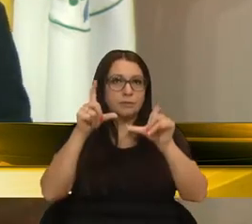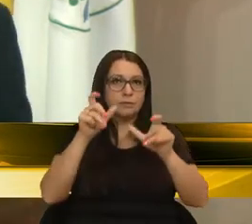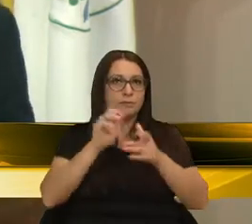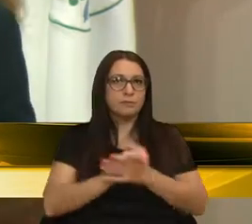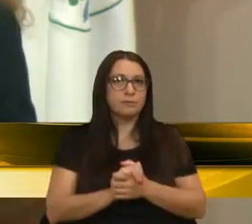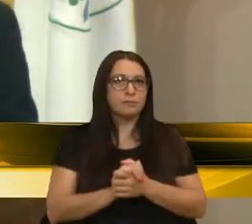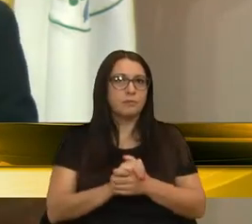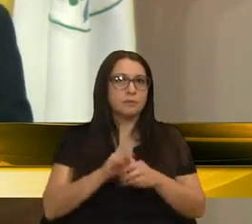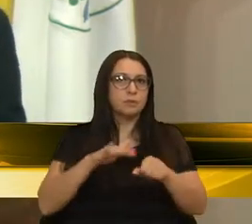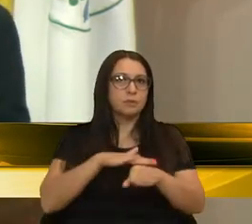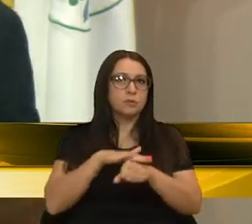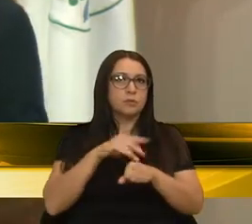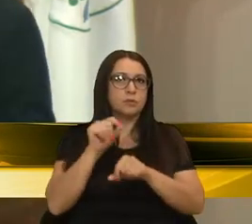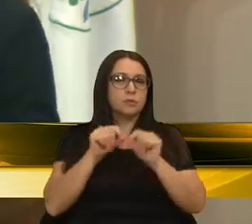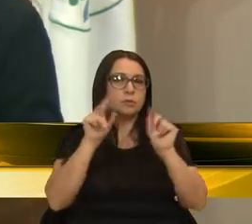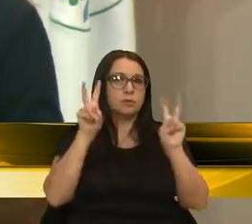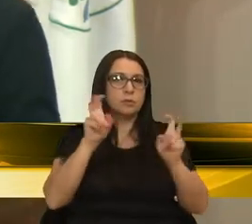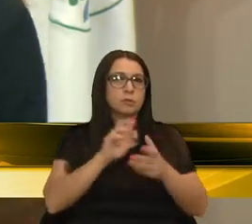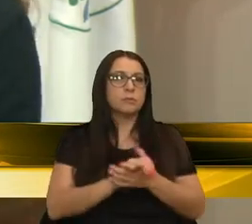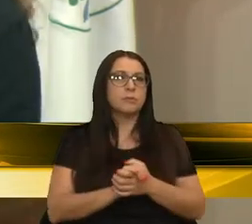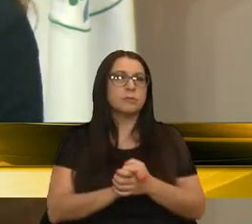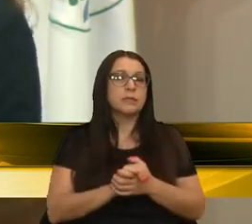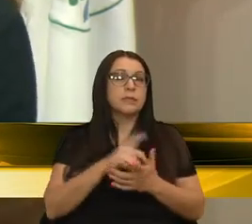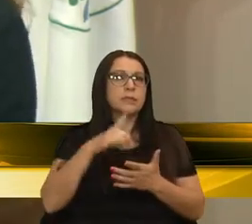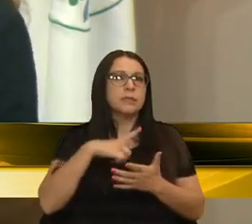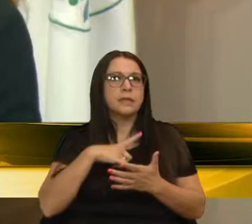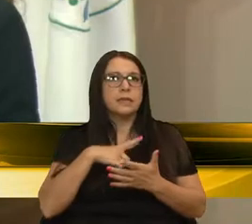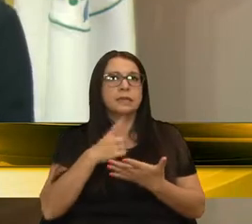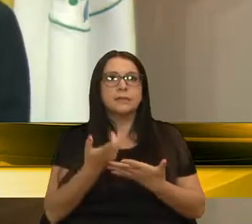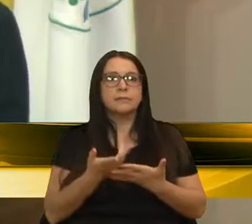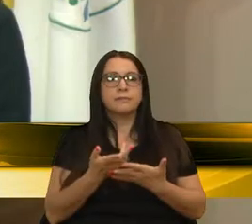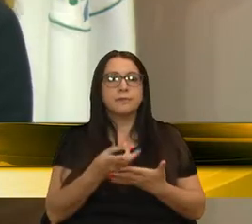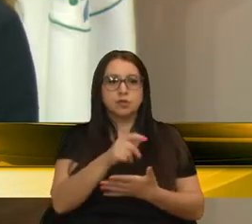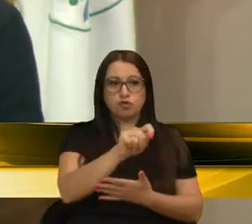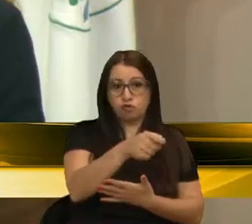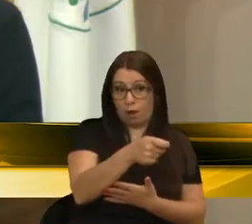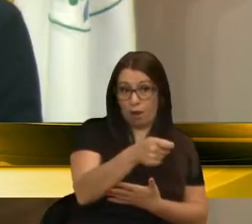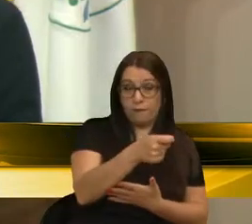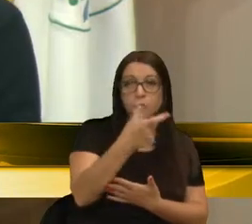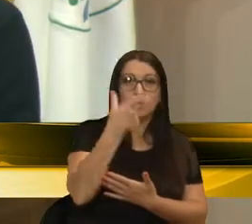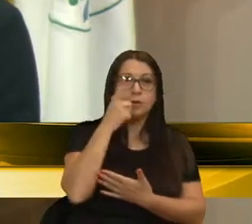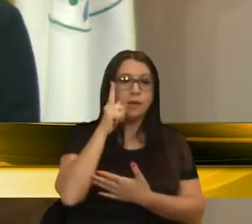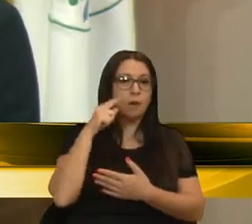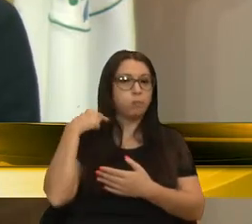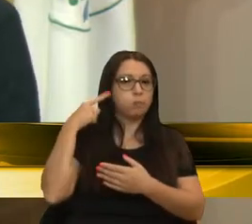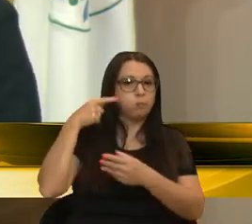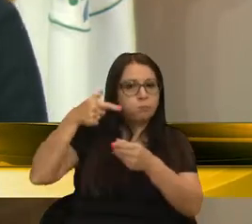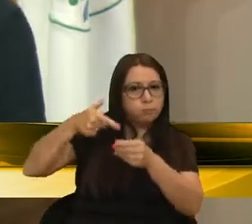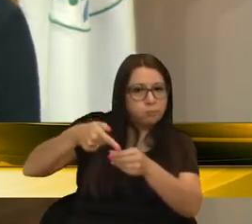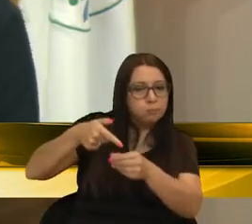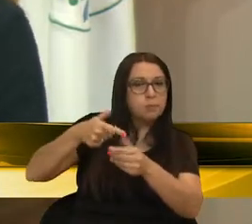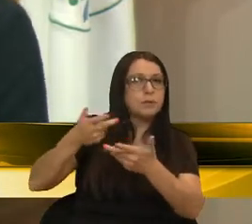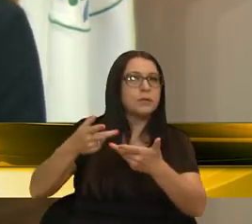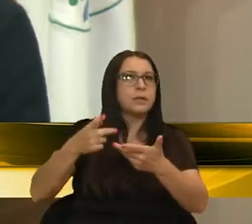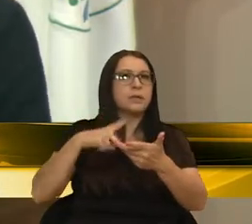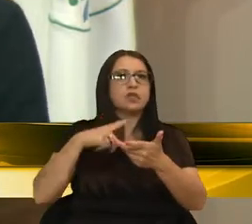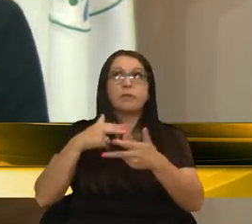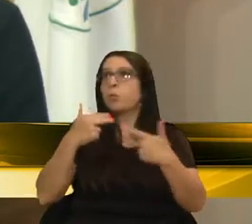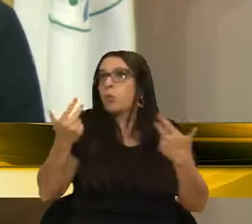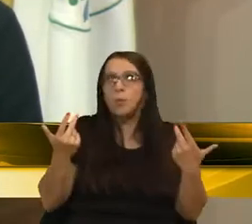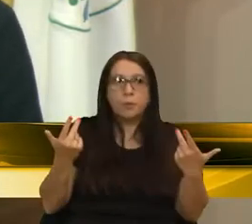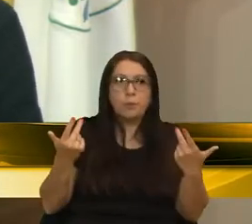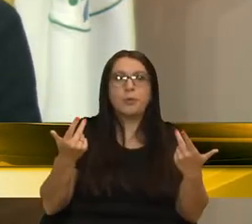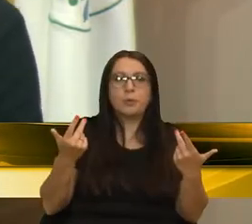para a gente conversar mais a respeito. E lá tem chaves, lá você consegue encher o pneu da bicicleta. Se você tiver qualquer